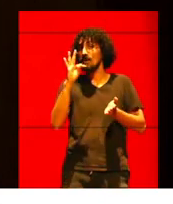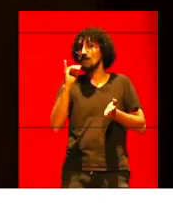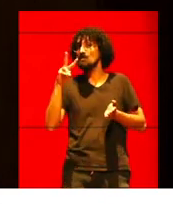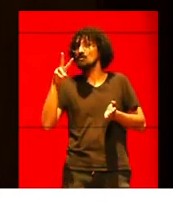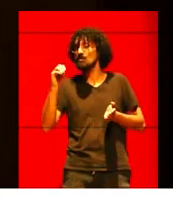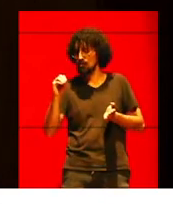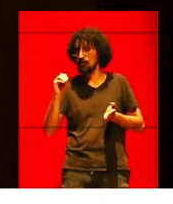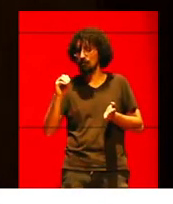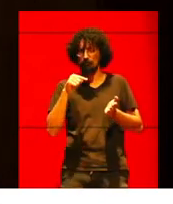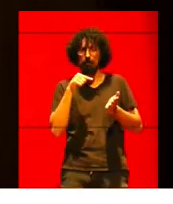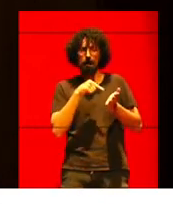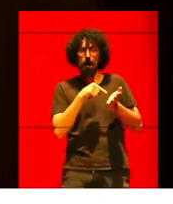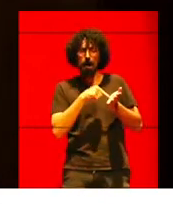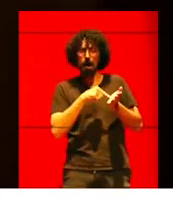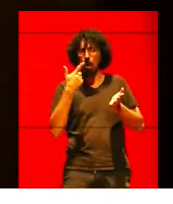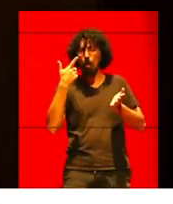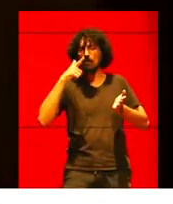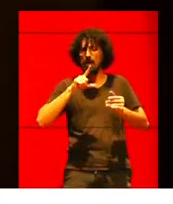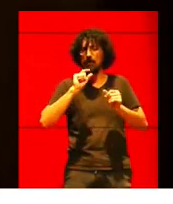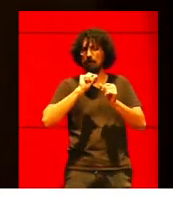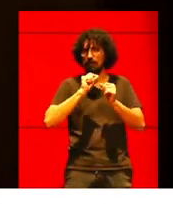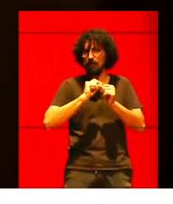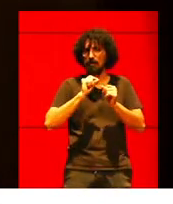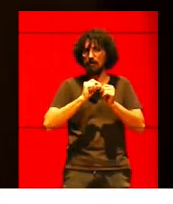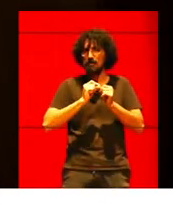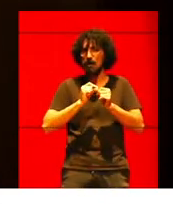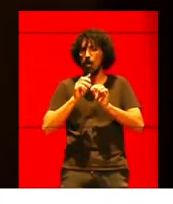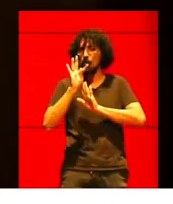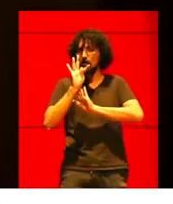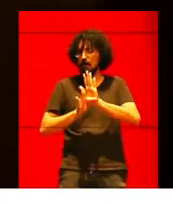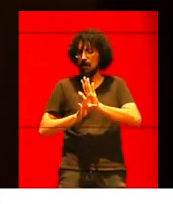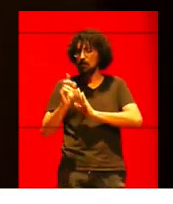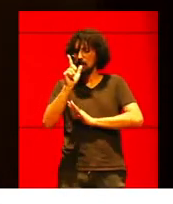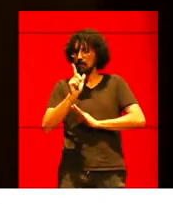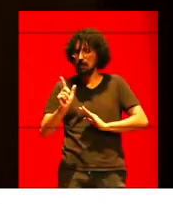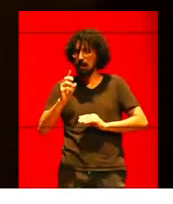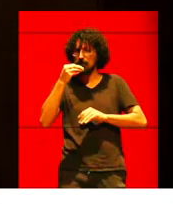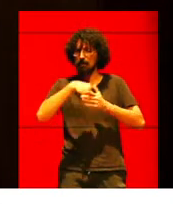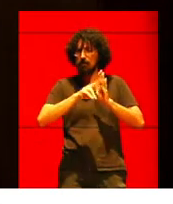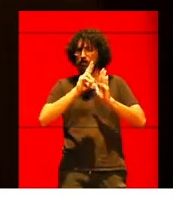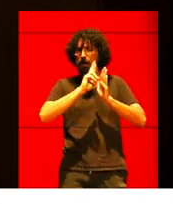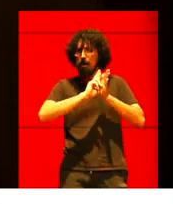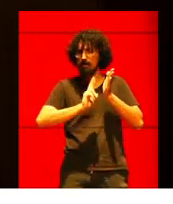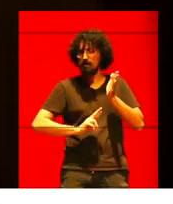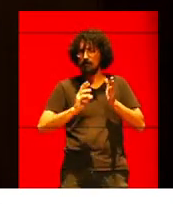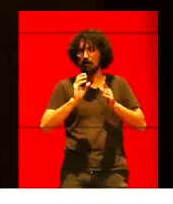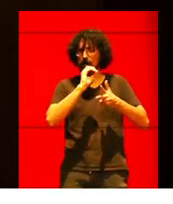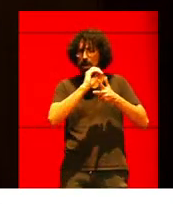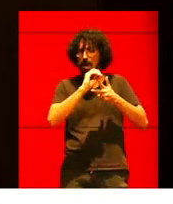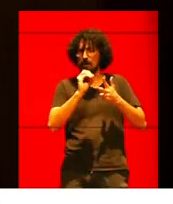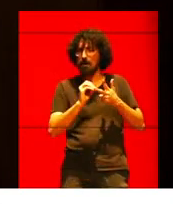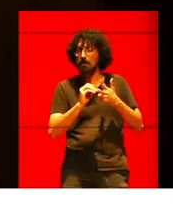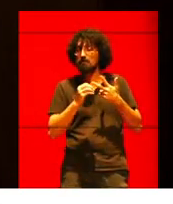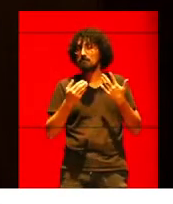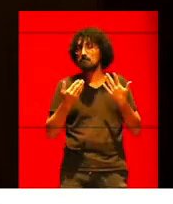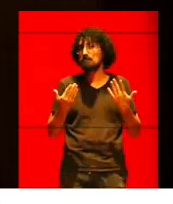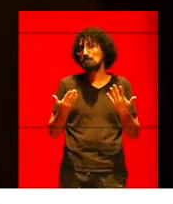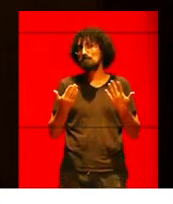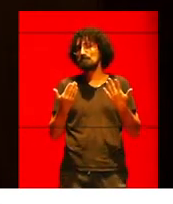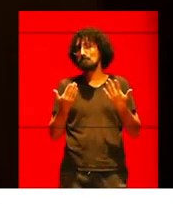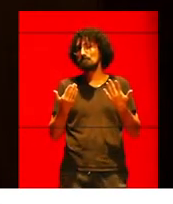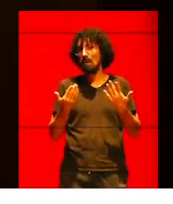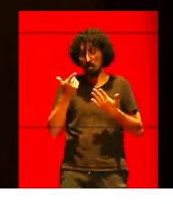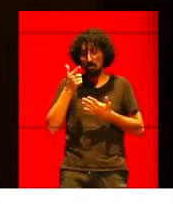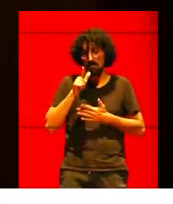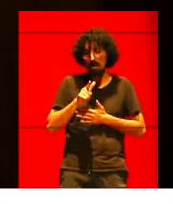para brincar no texto, fazer um texto literário na redação de Enem? Tema do Enem é caminhos para combater a desigualdade social.